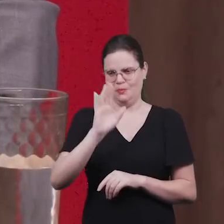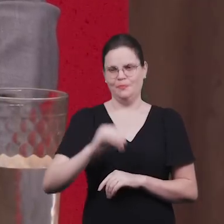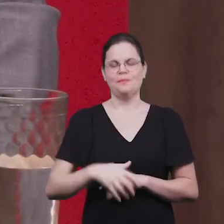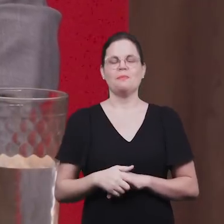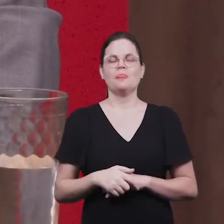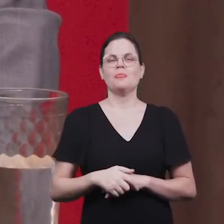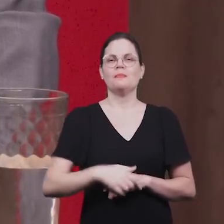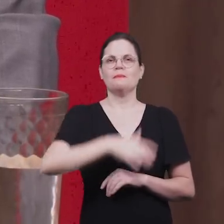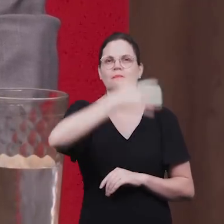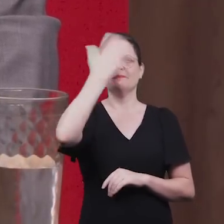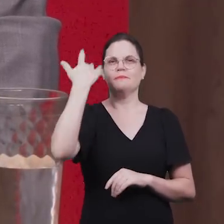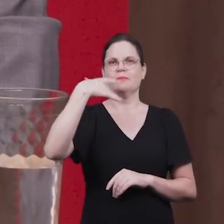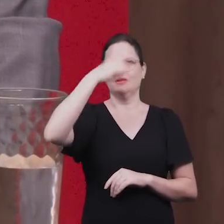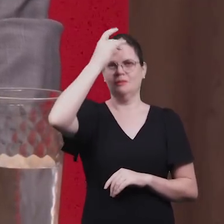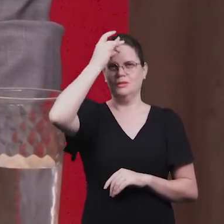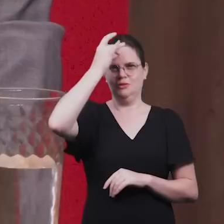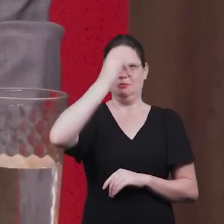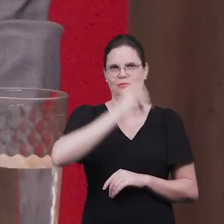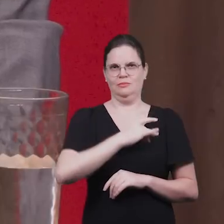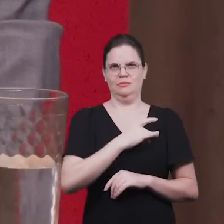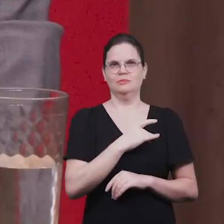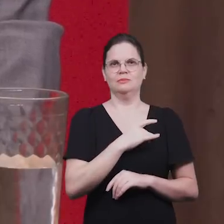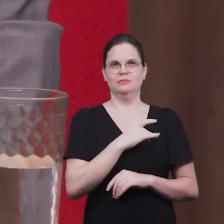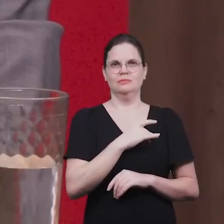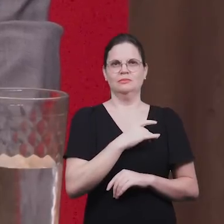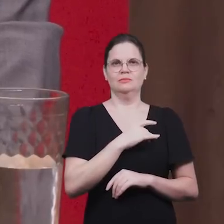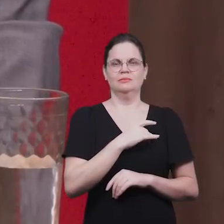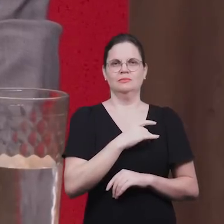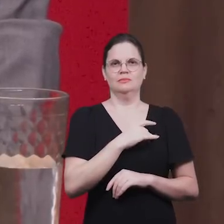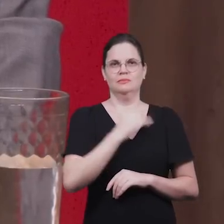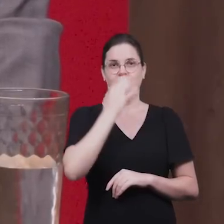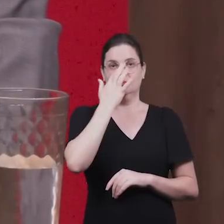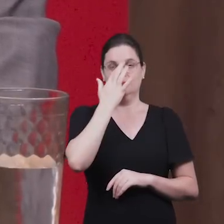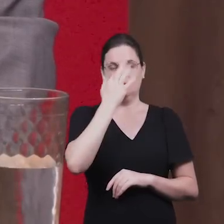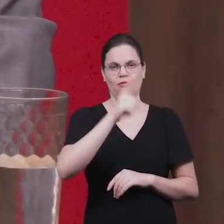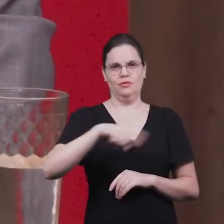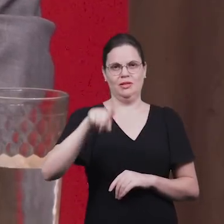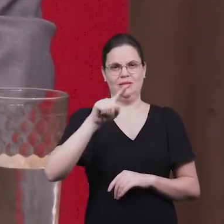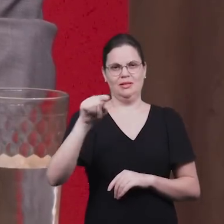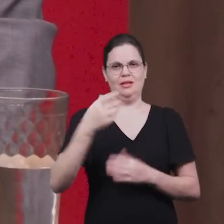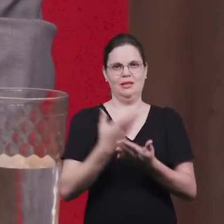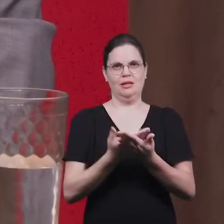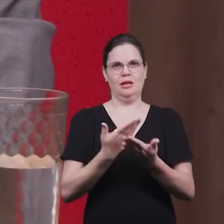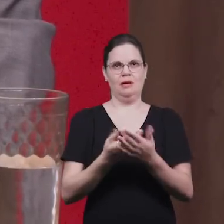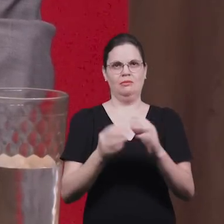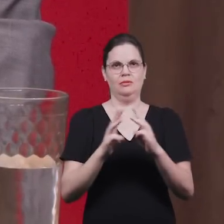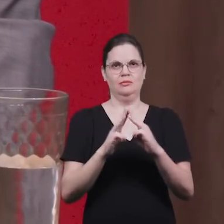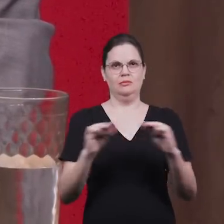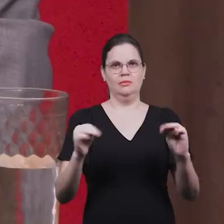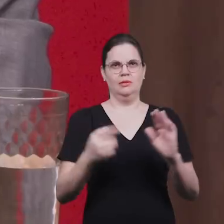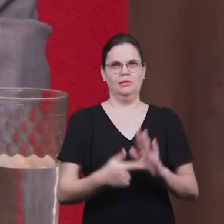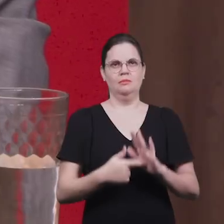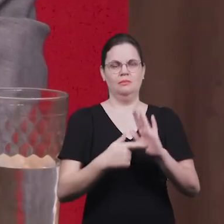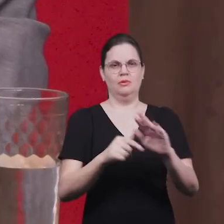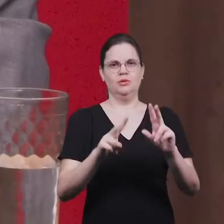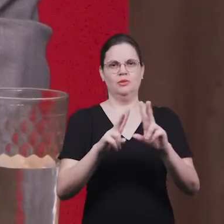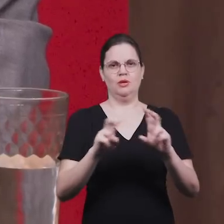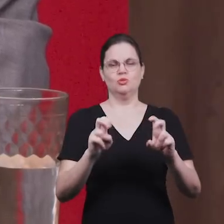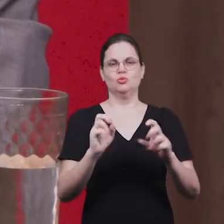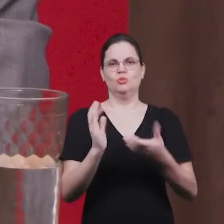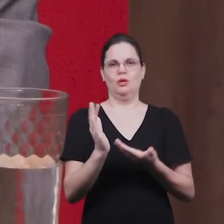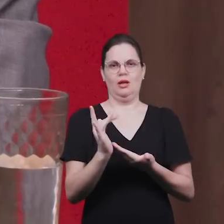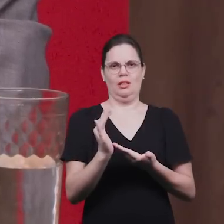O batismo do Espírito Santo, quando vocês dão no Manaim, vocês aplicam muito a parábola da